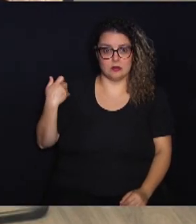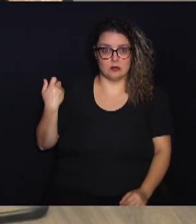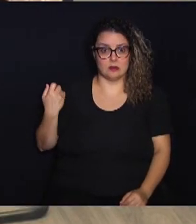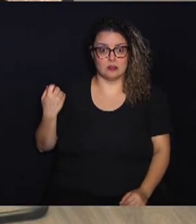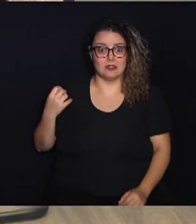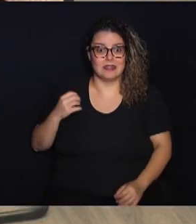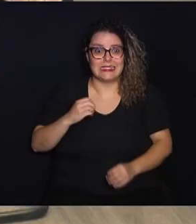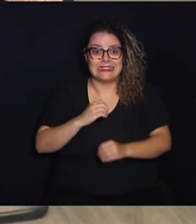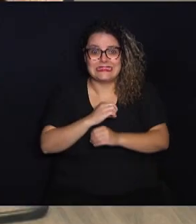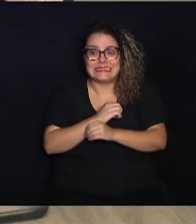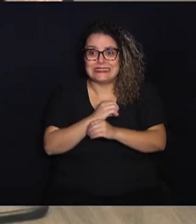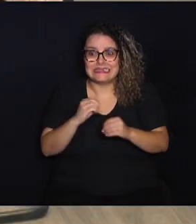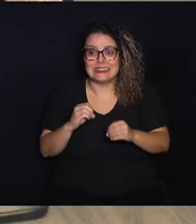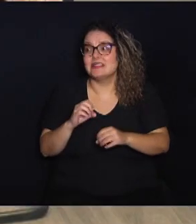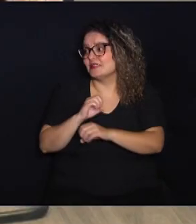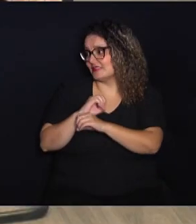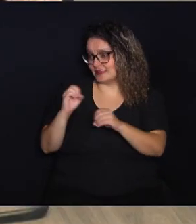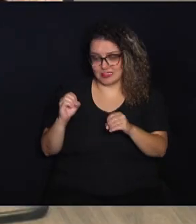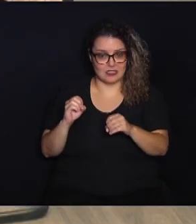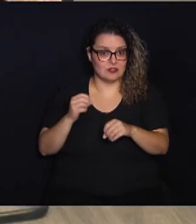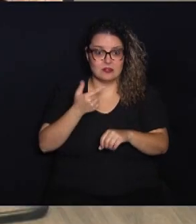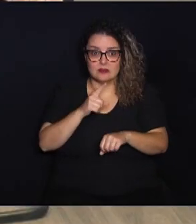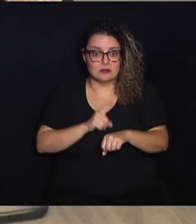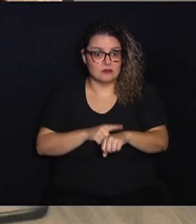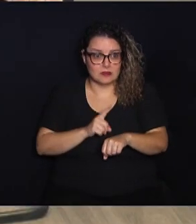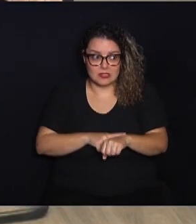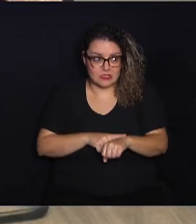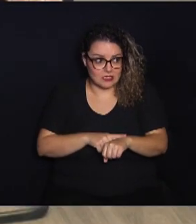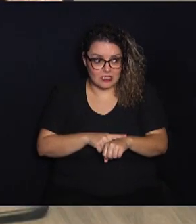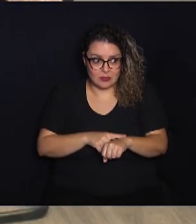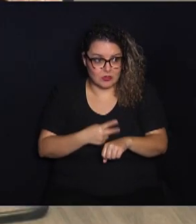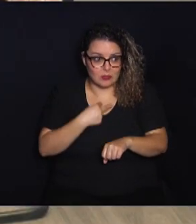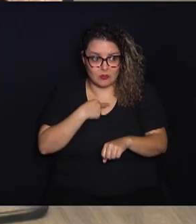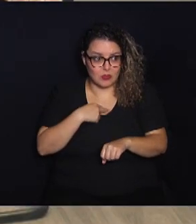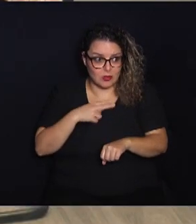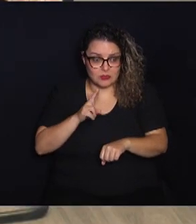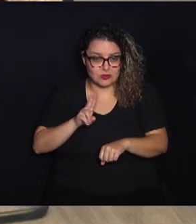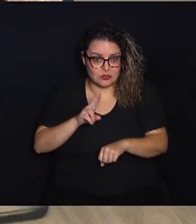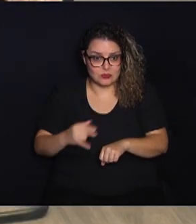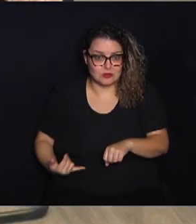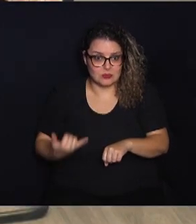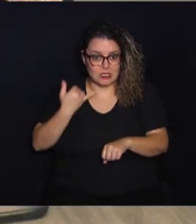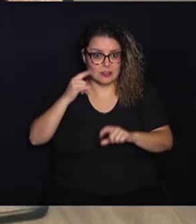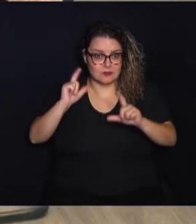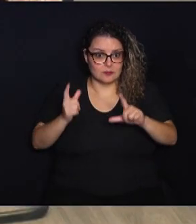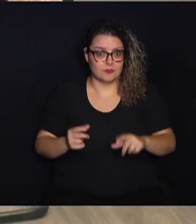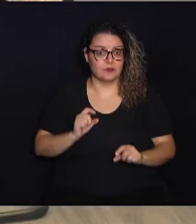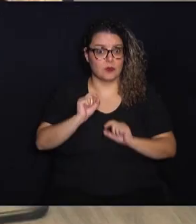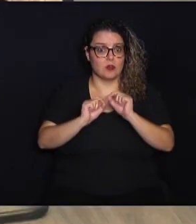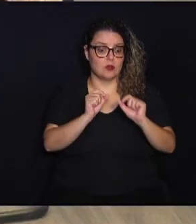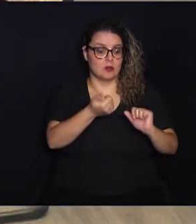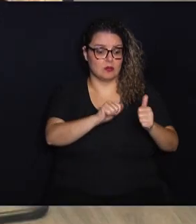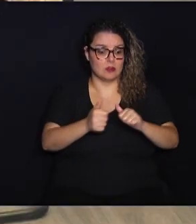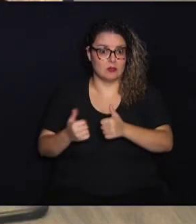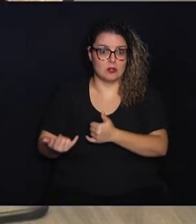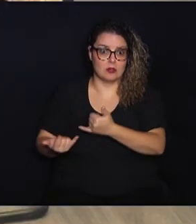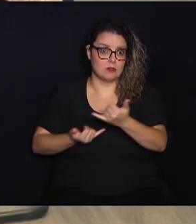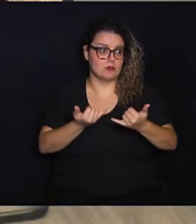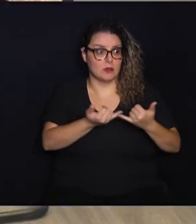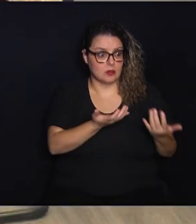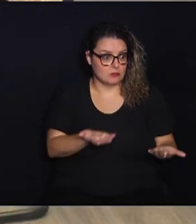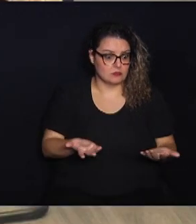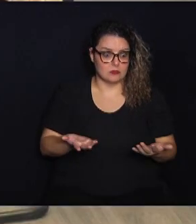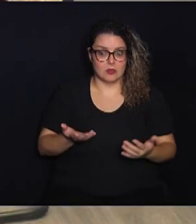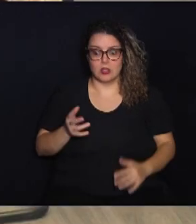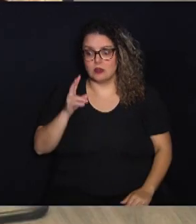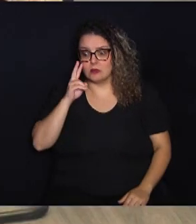Zero tempo. Zero, gente, zero tempo. No seu ponto de vista, o que você analisa, o que você avalia quando você vai a um restaurante, quando você